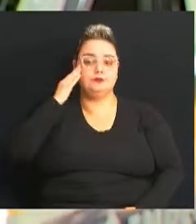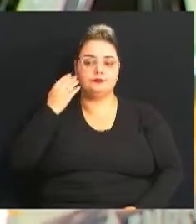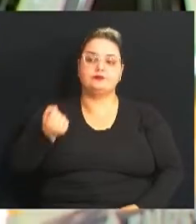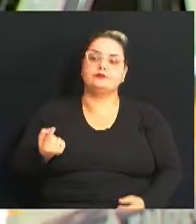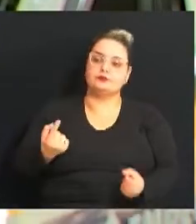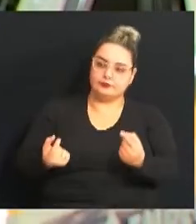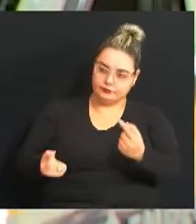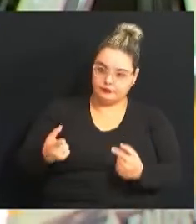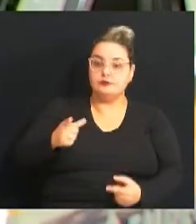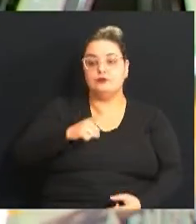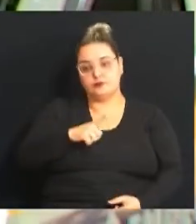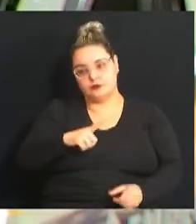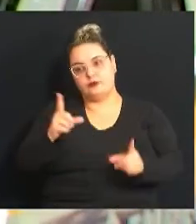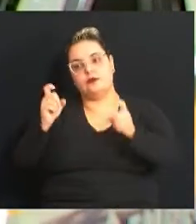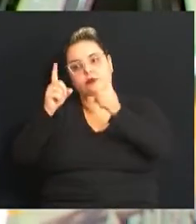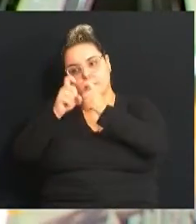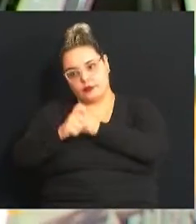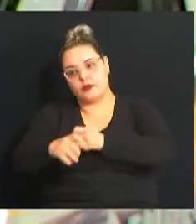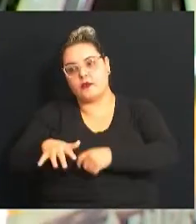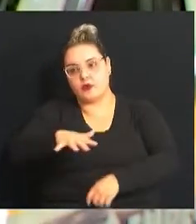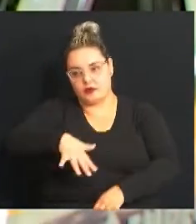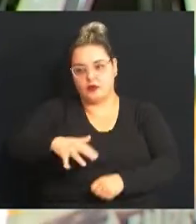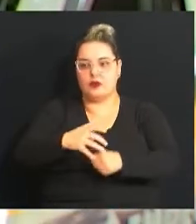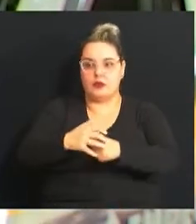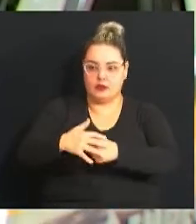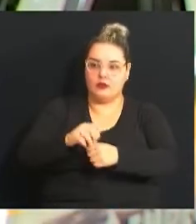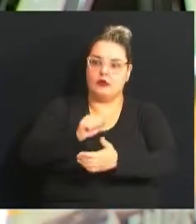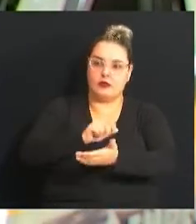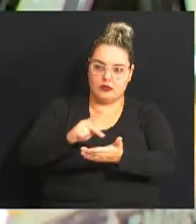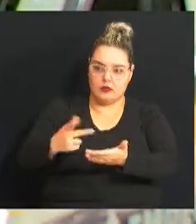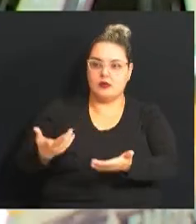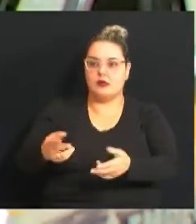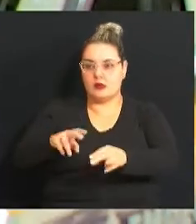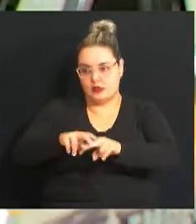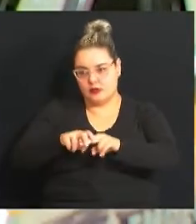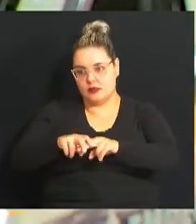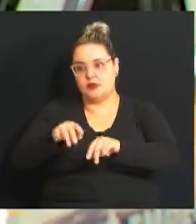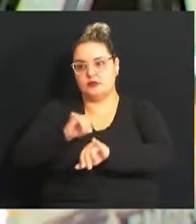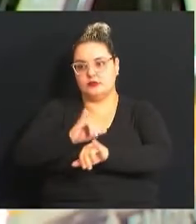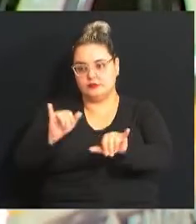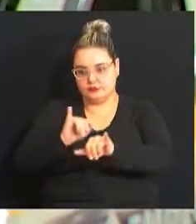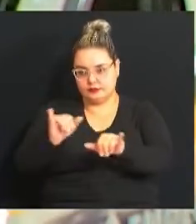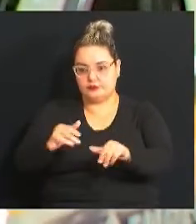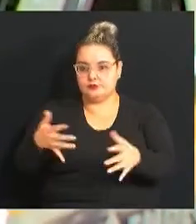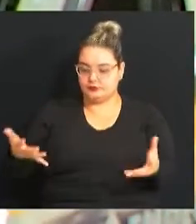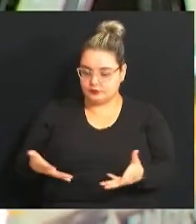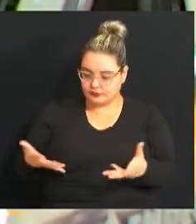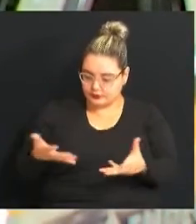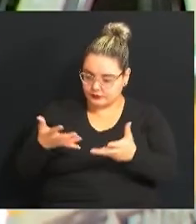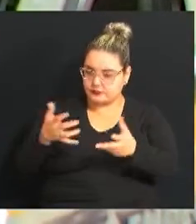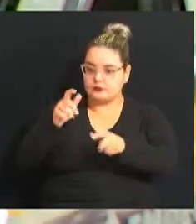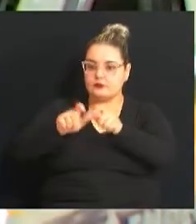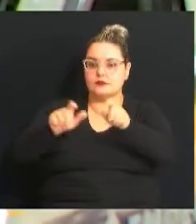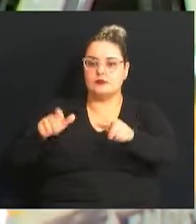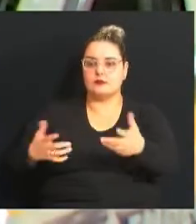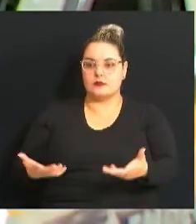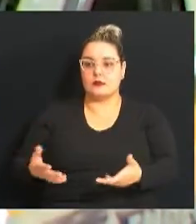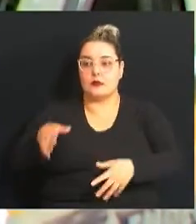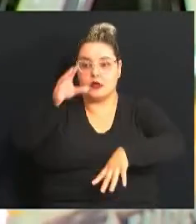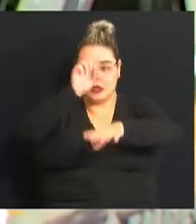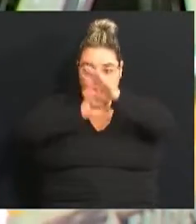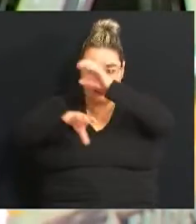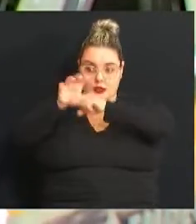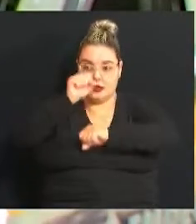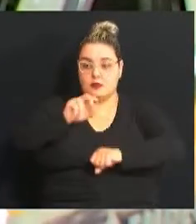têm dificuldade com a parte digital, com o aplicativo. É por isso que essa campanha nós estamos incentivando as pessoas a que aprendam a utilizar,